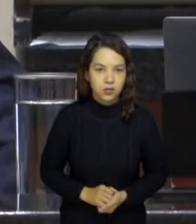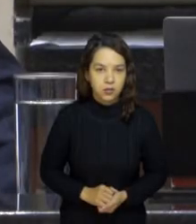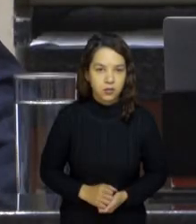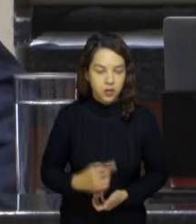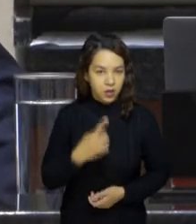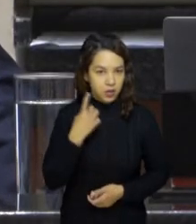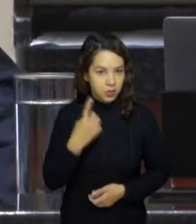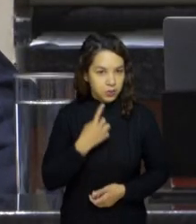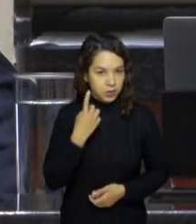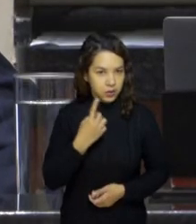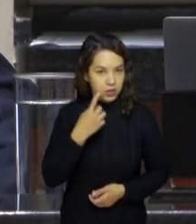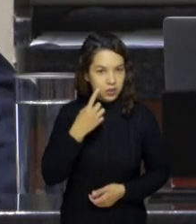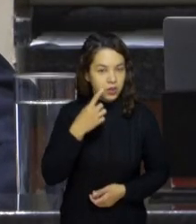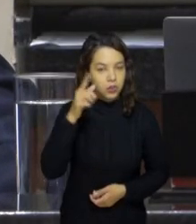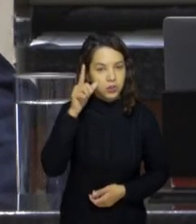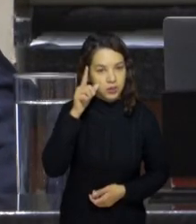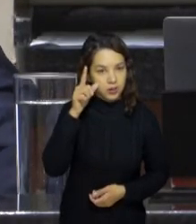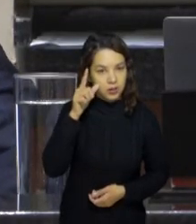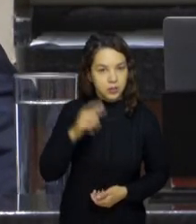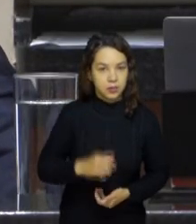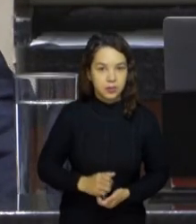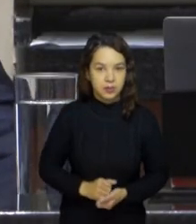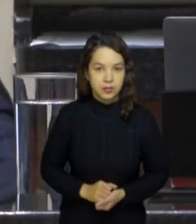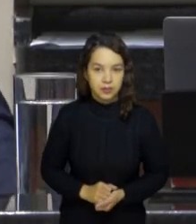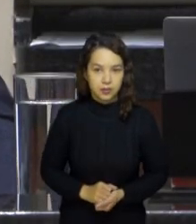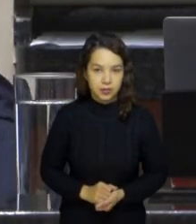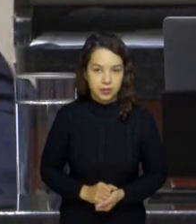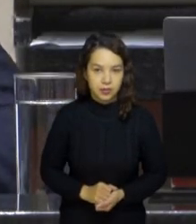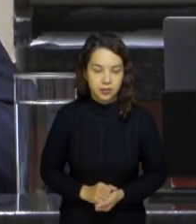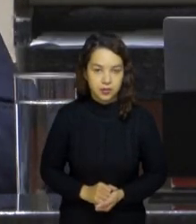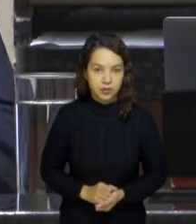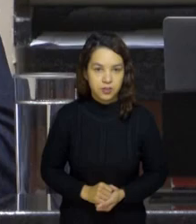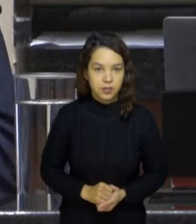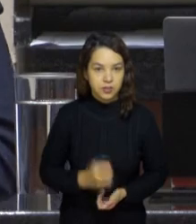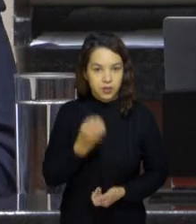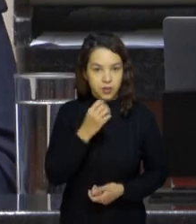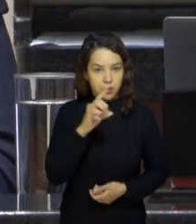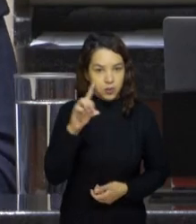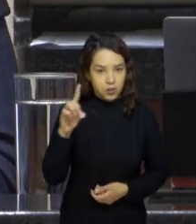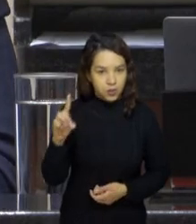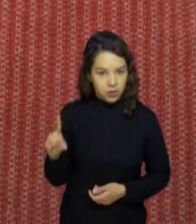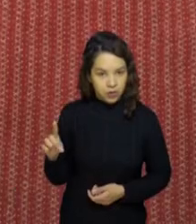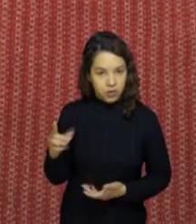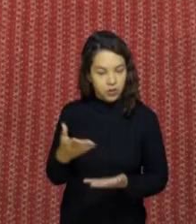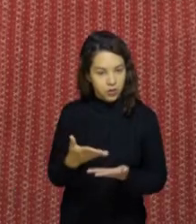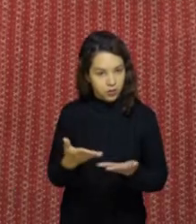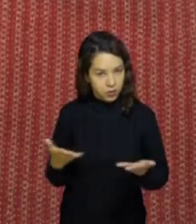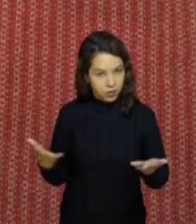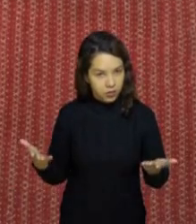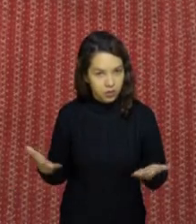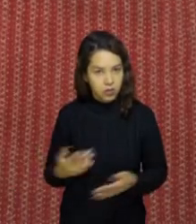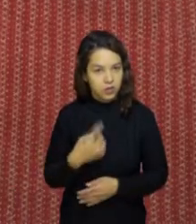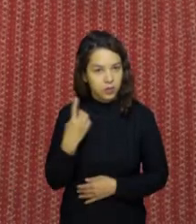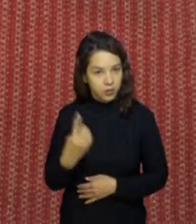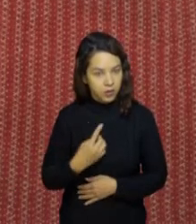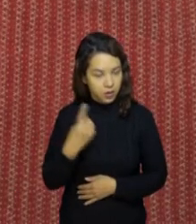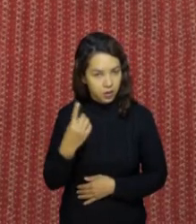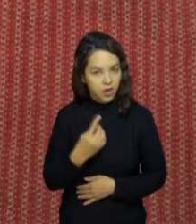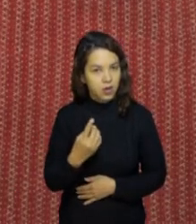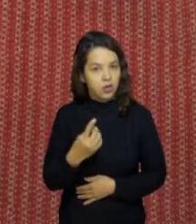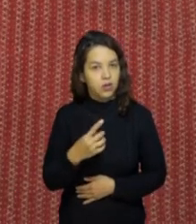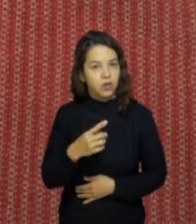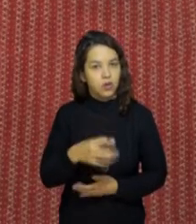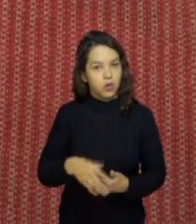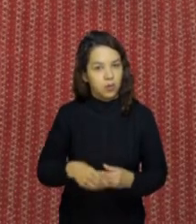Deputada Luciane Carminati. Bom dia, Petrelli. Bom dia a todos os deputados. Cumprimentar o